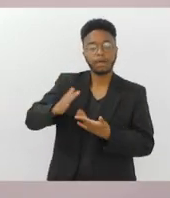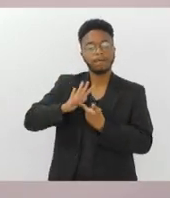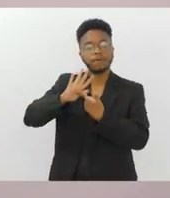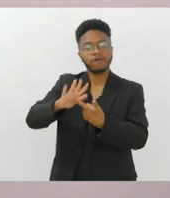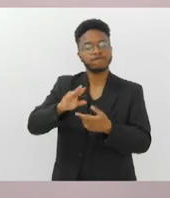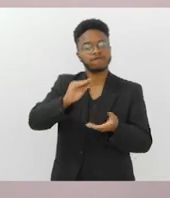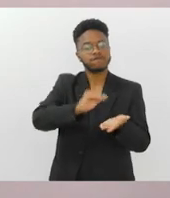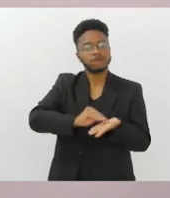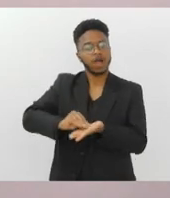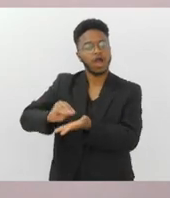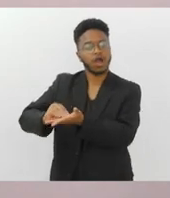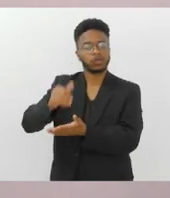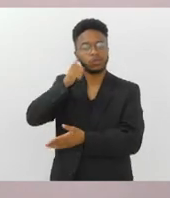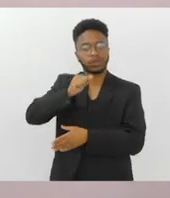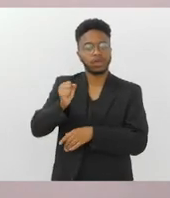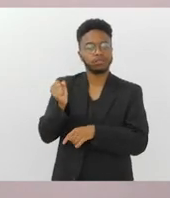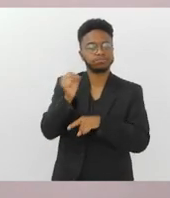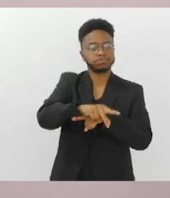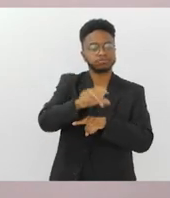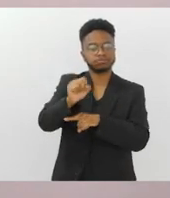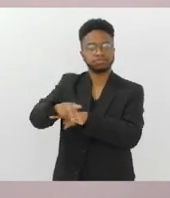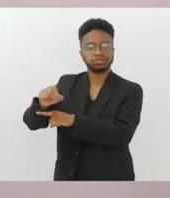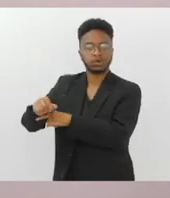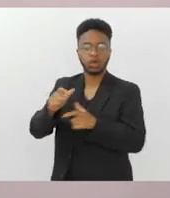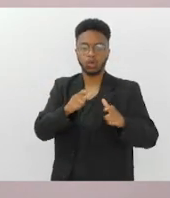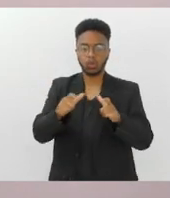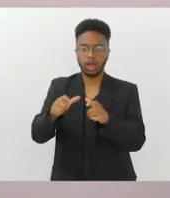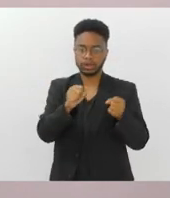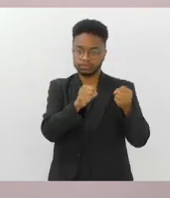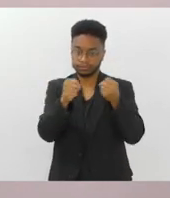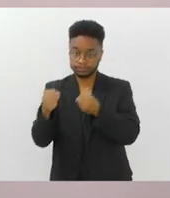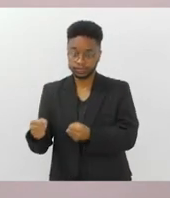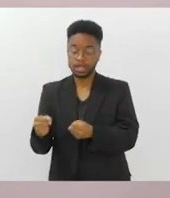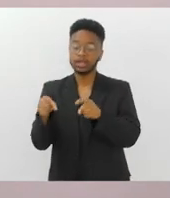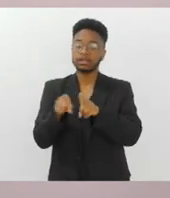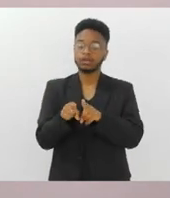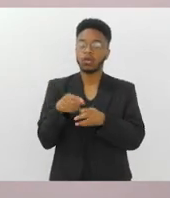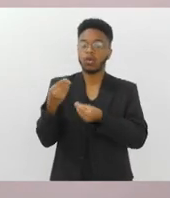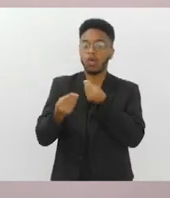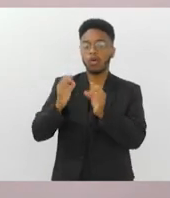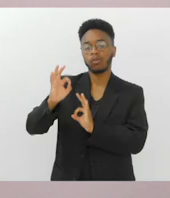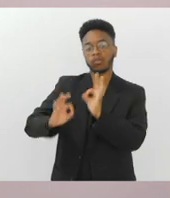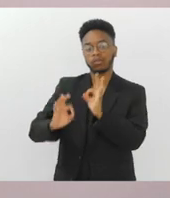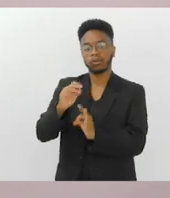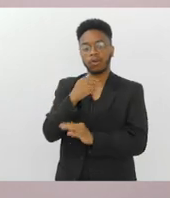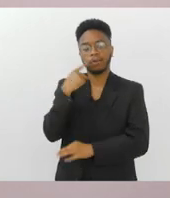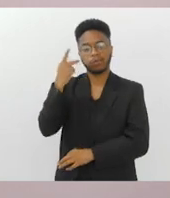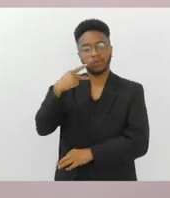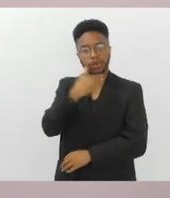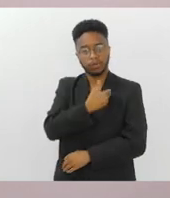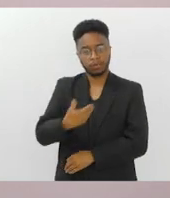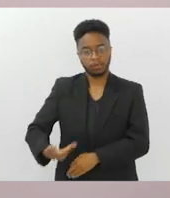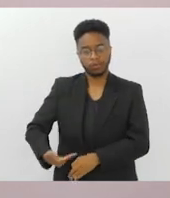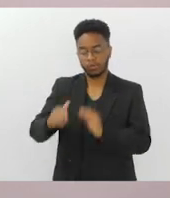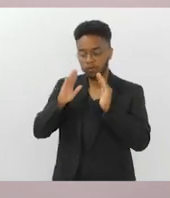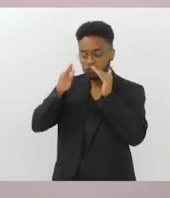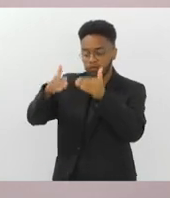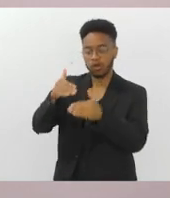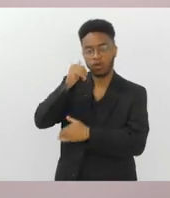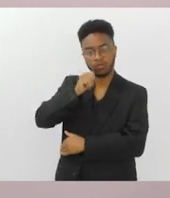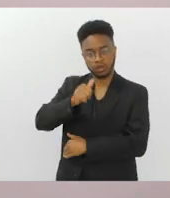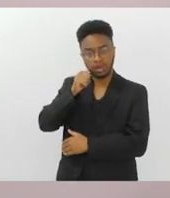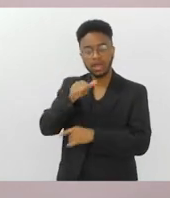das mulheres nesses espaços de poder e nessa construção de políticas públicas destinadas às mulheres, em